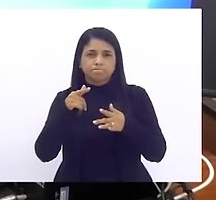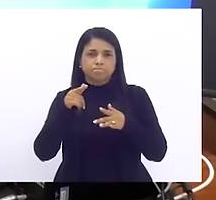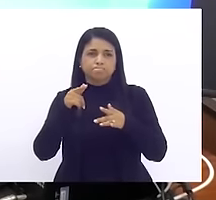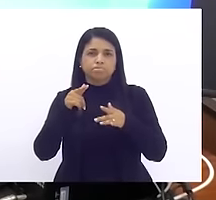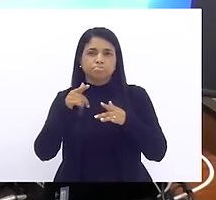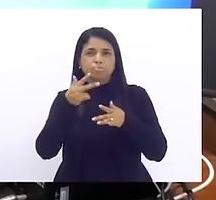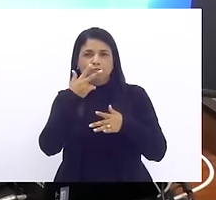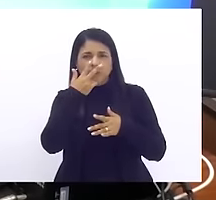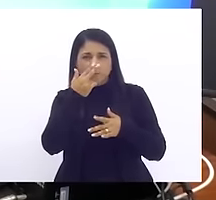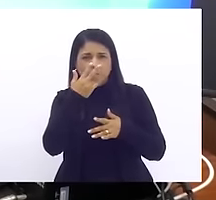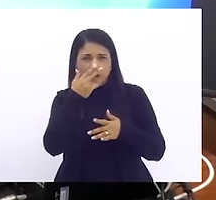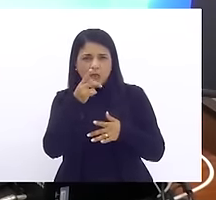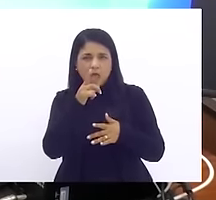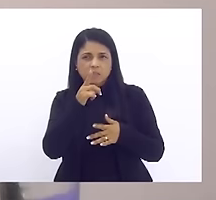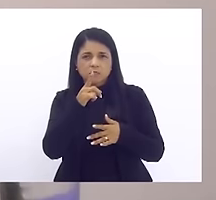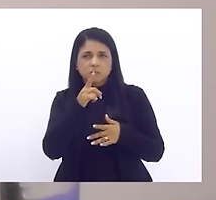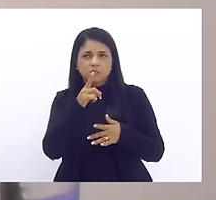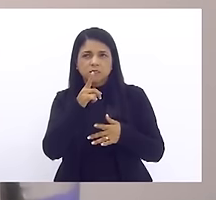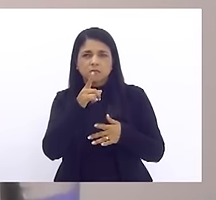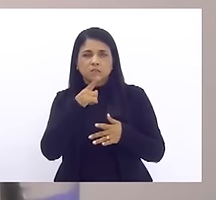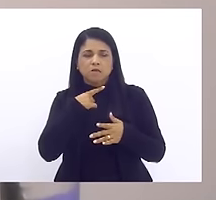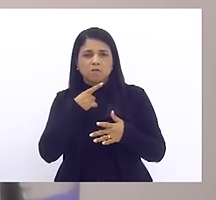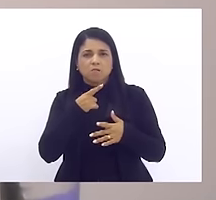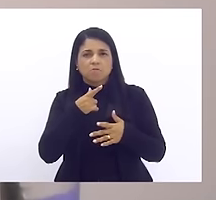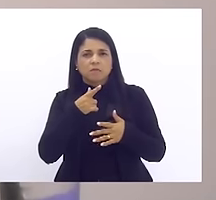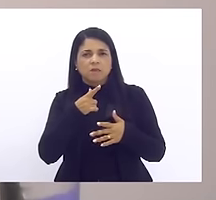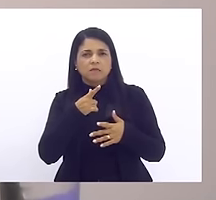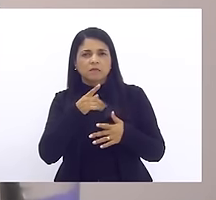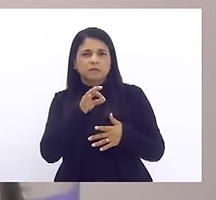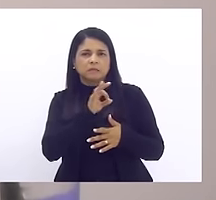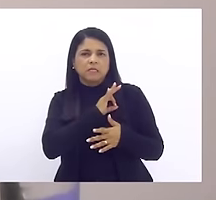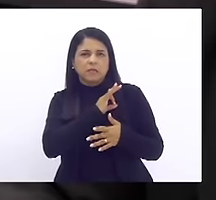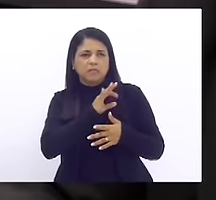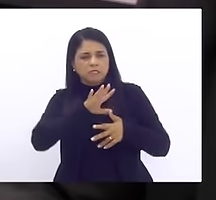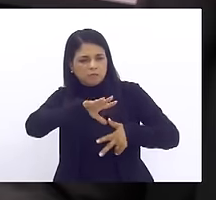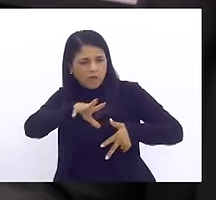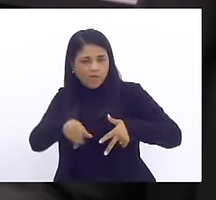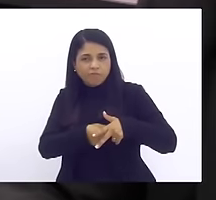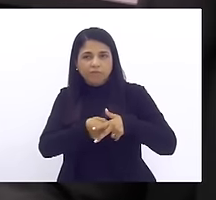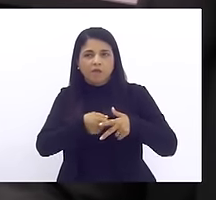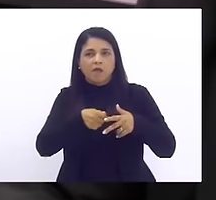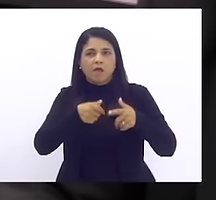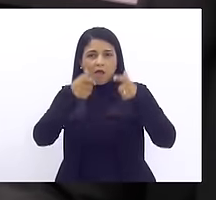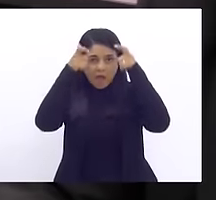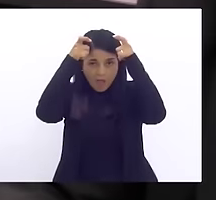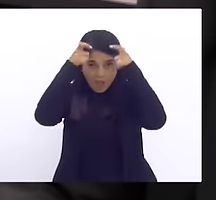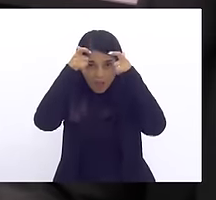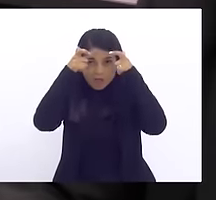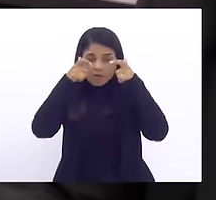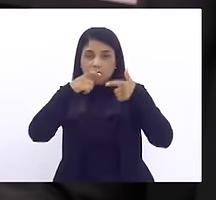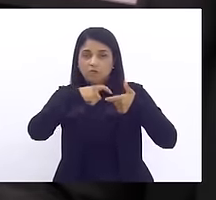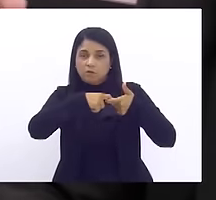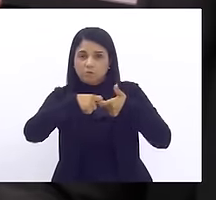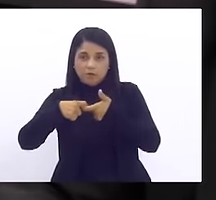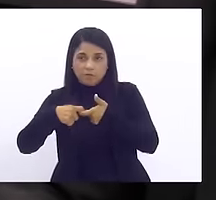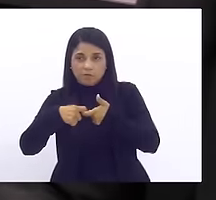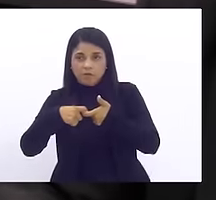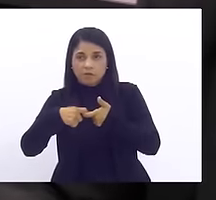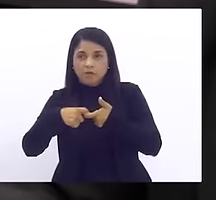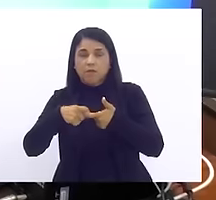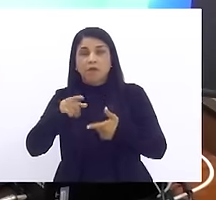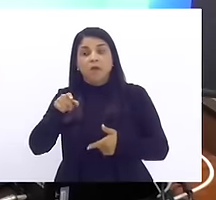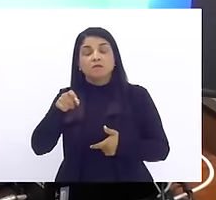delegacia se eu não me engano de defrodações é conhecida como Rainha dos reboques Essa é a Priscila da rebocar